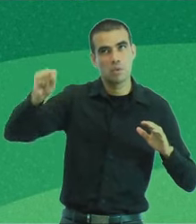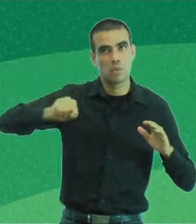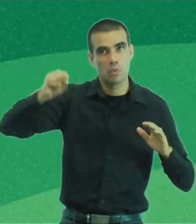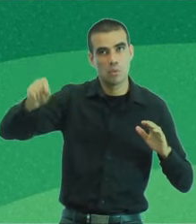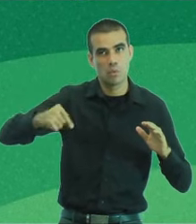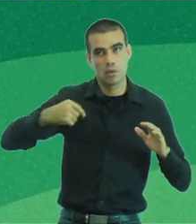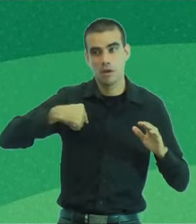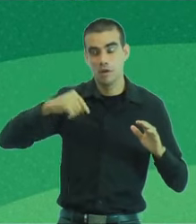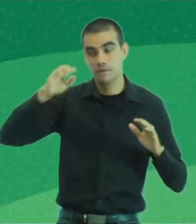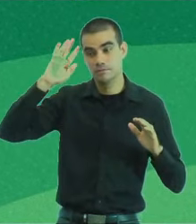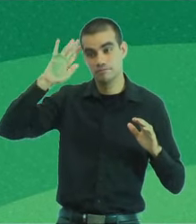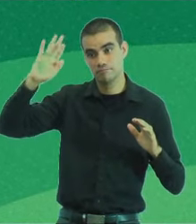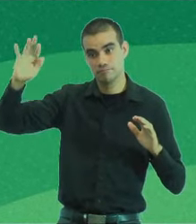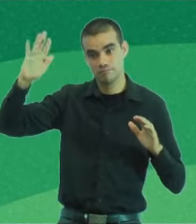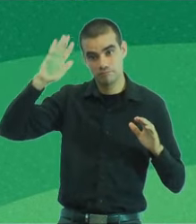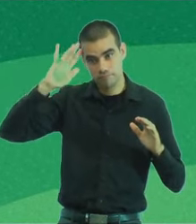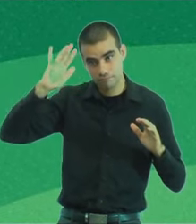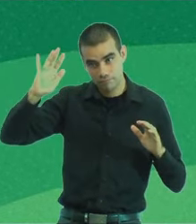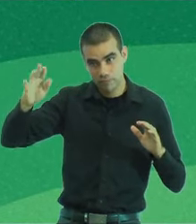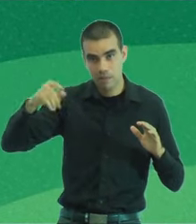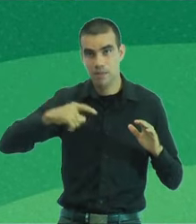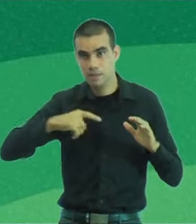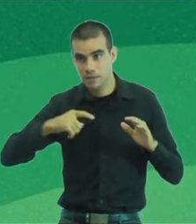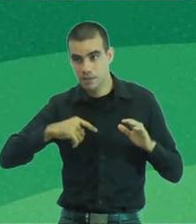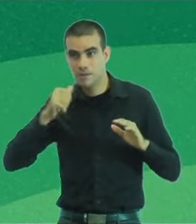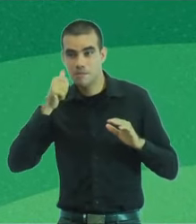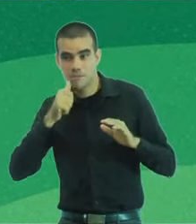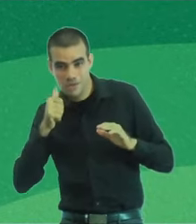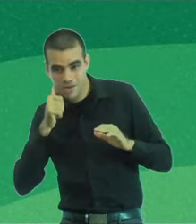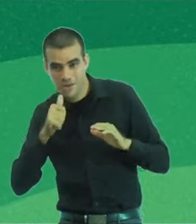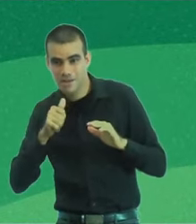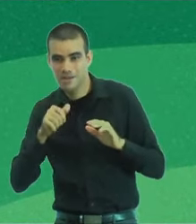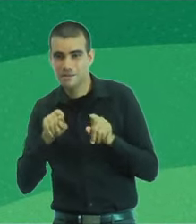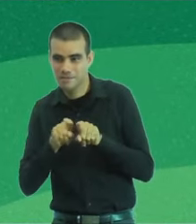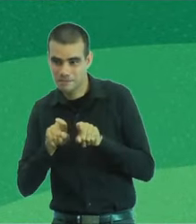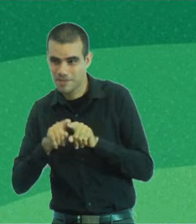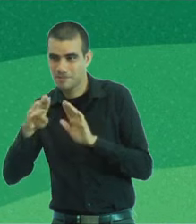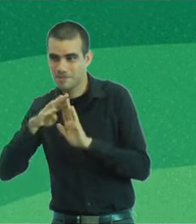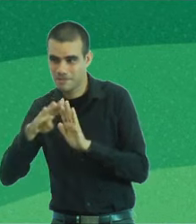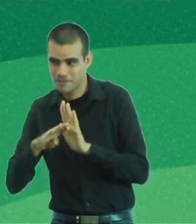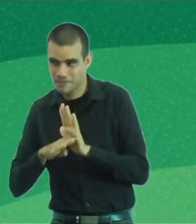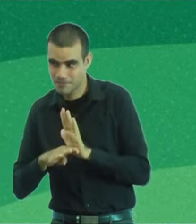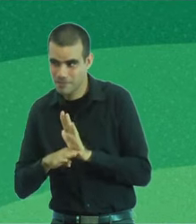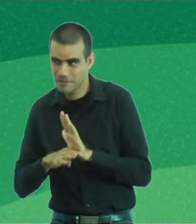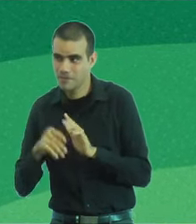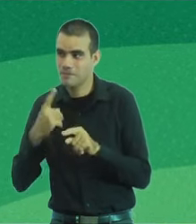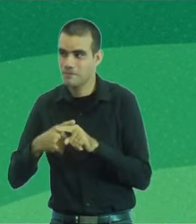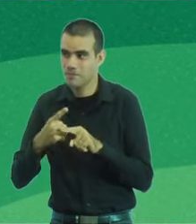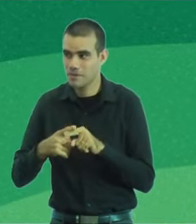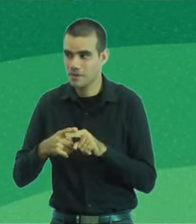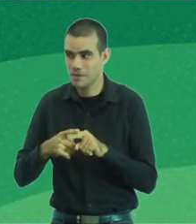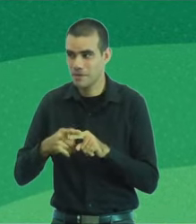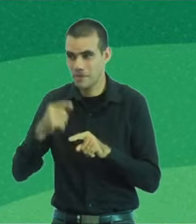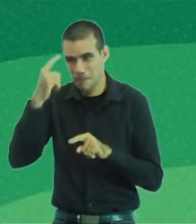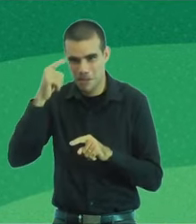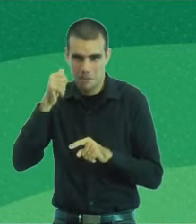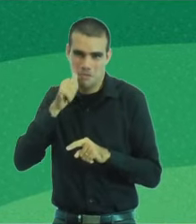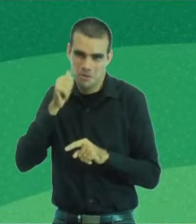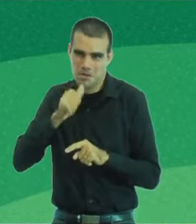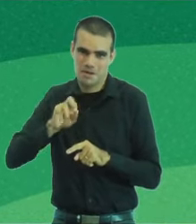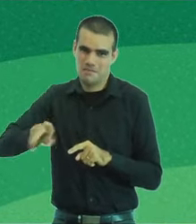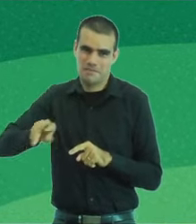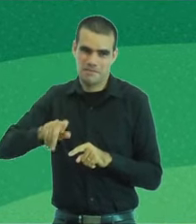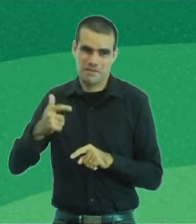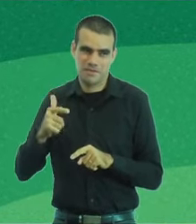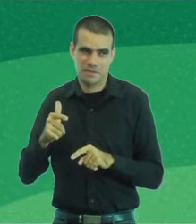eu vou pensar que tem um monte de mulher que também programa porque tem gente que acha que isso não acontece eu